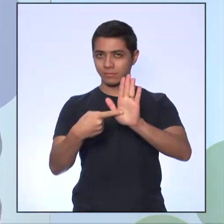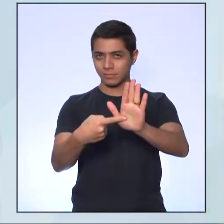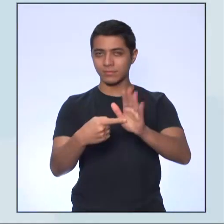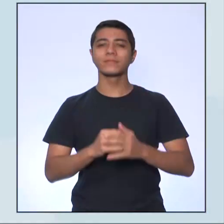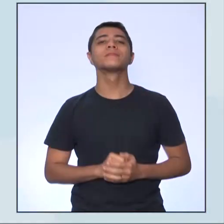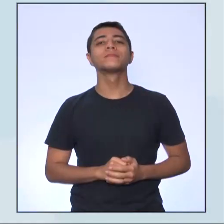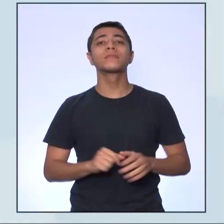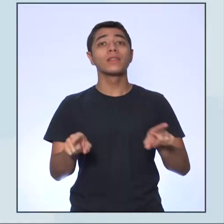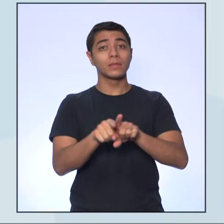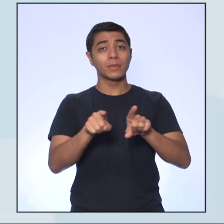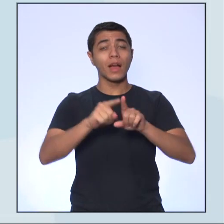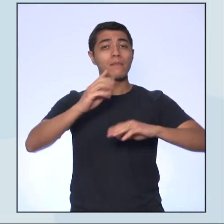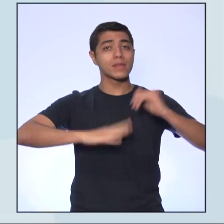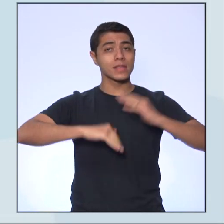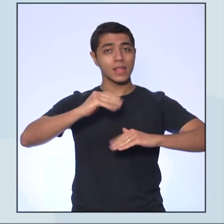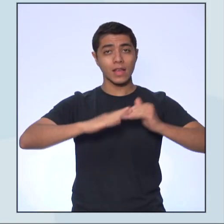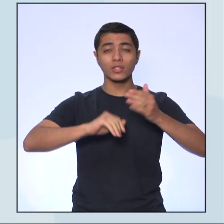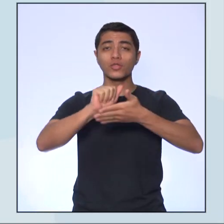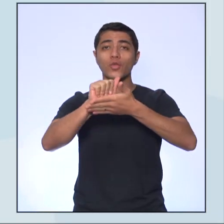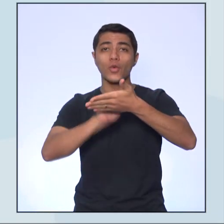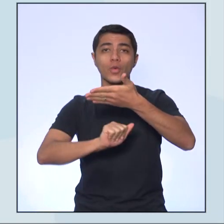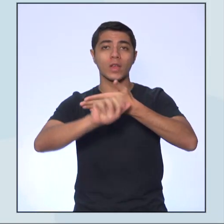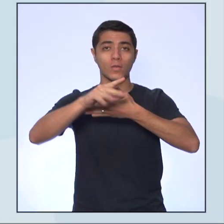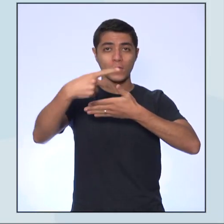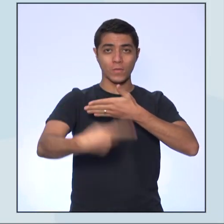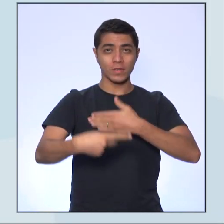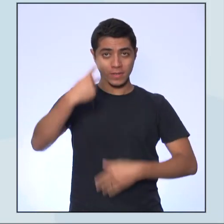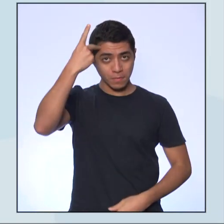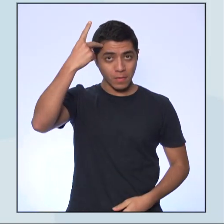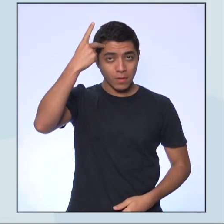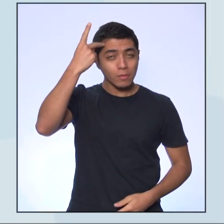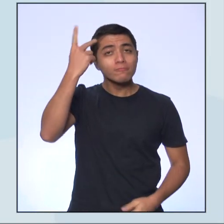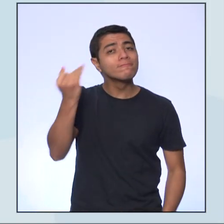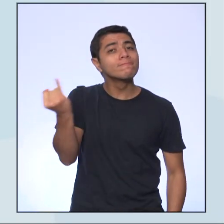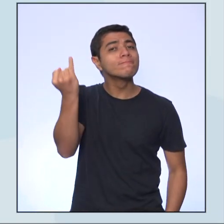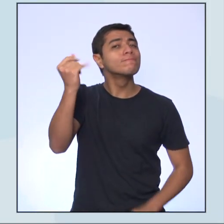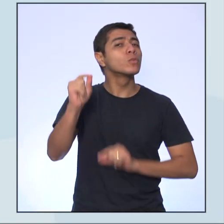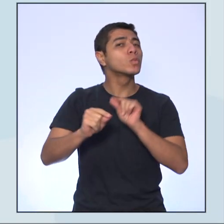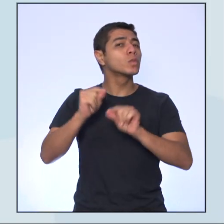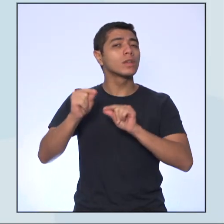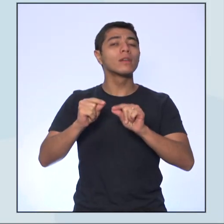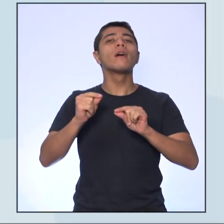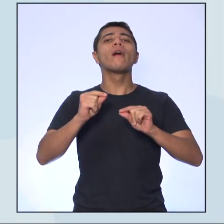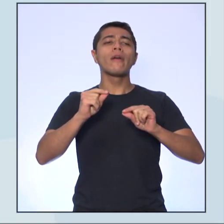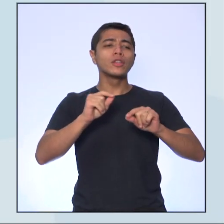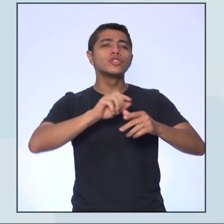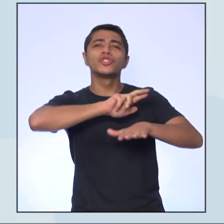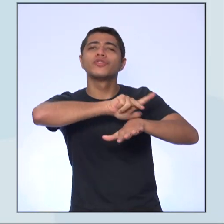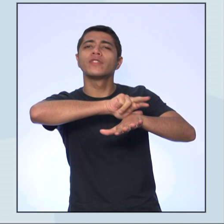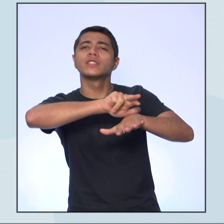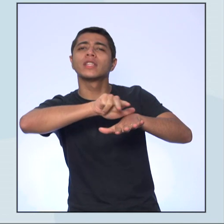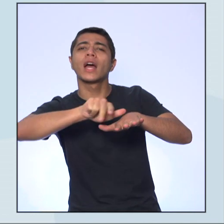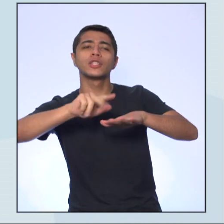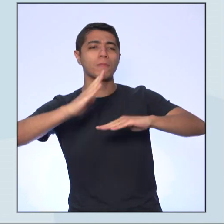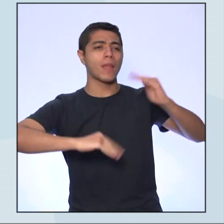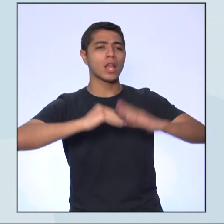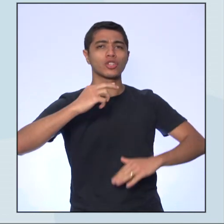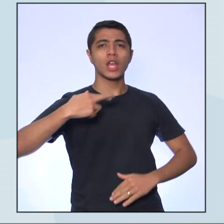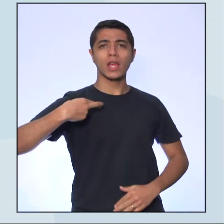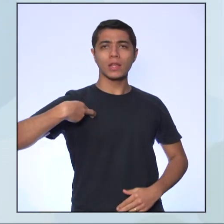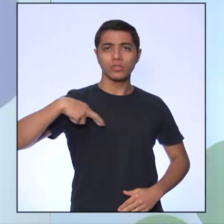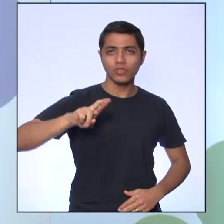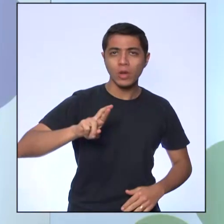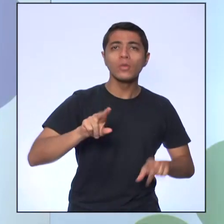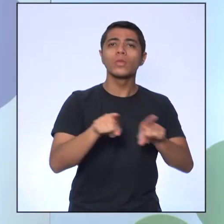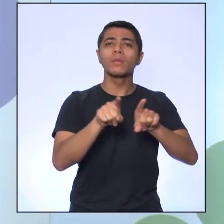hoje, é reconhecer a importância de valorizar a diversidade nas práticas de religião e religiosidade dos indivíduos e dos